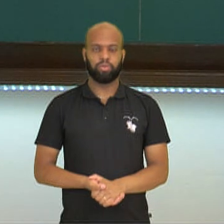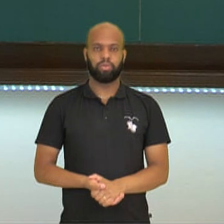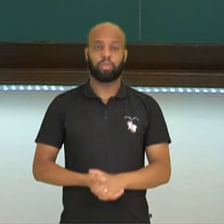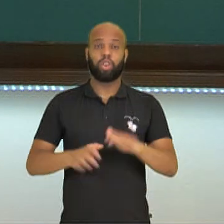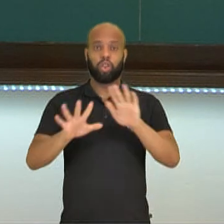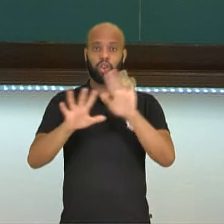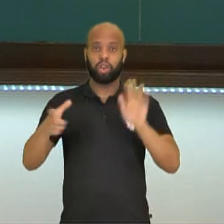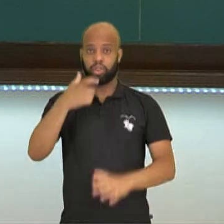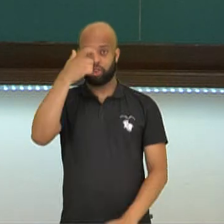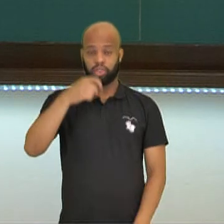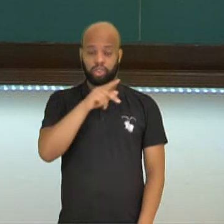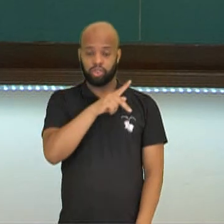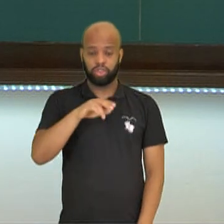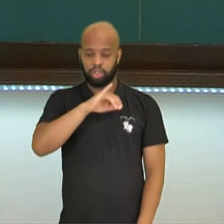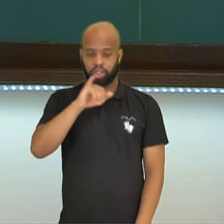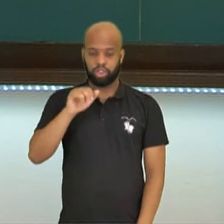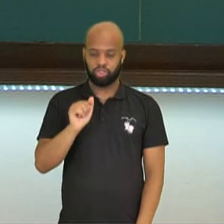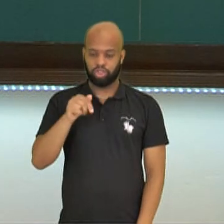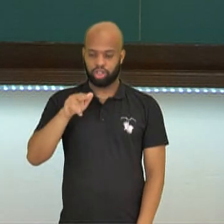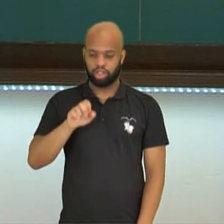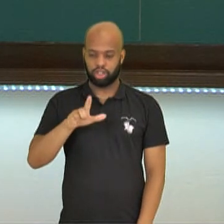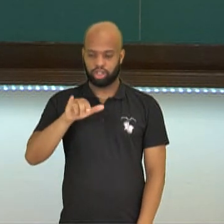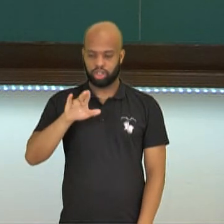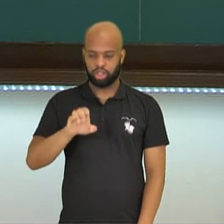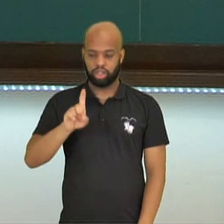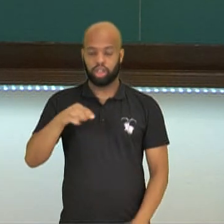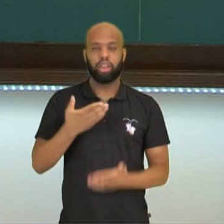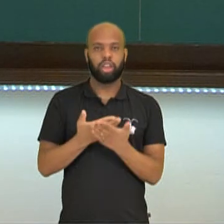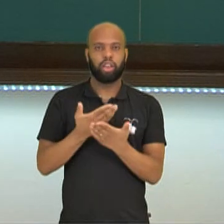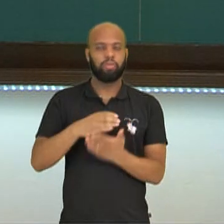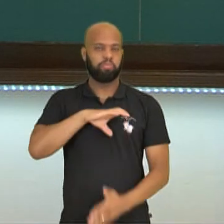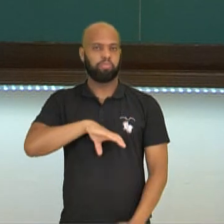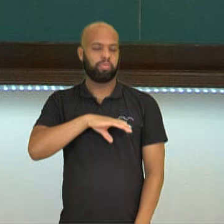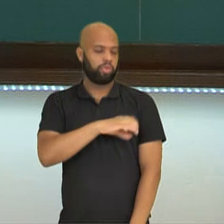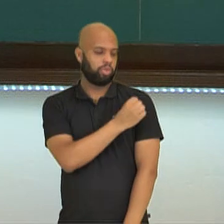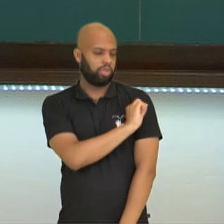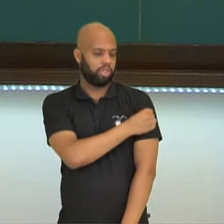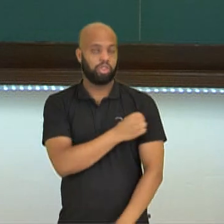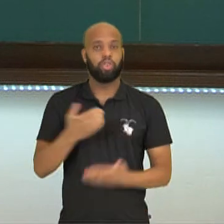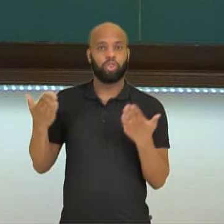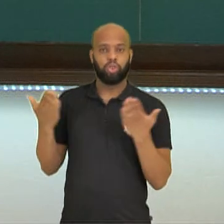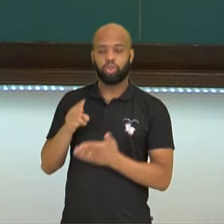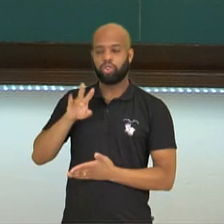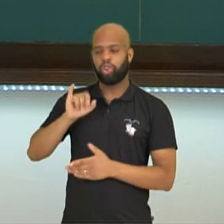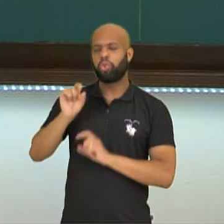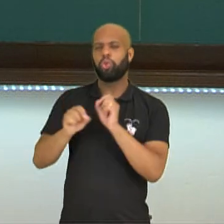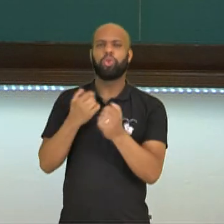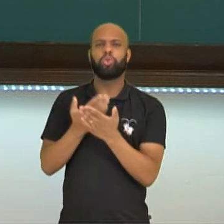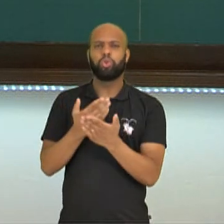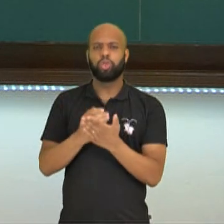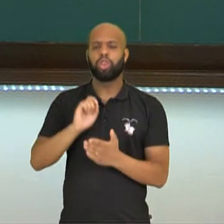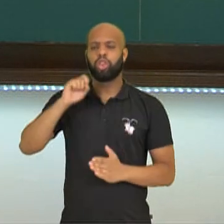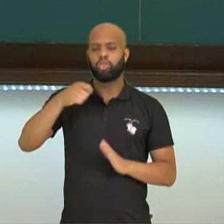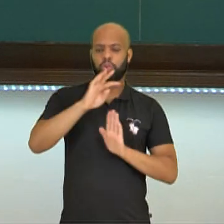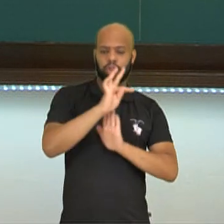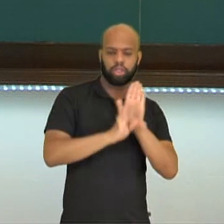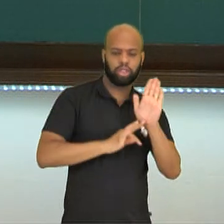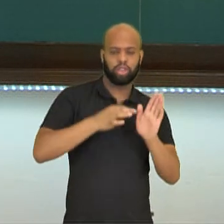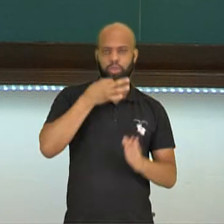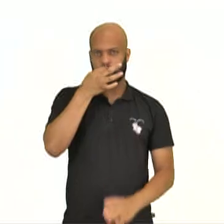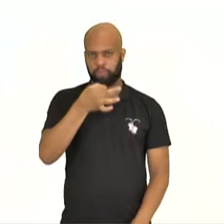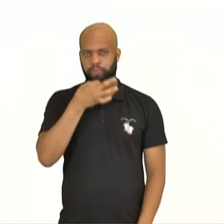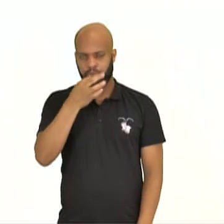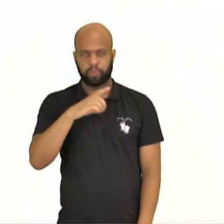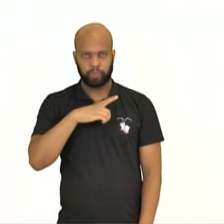Olá, eu sou a professora Jaqueline, essa é a nossa aula de língua portuguesa do 8º ano. Hoje nós vamos falar a respeito do artigo de